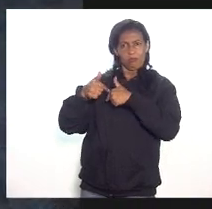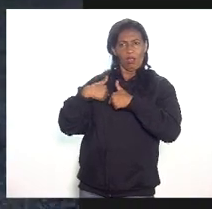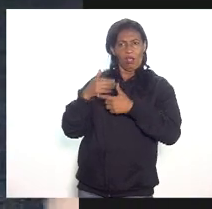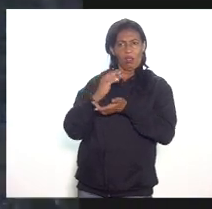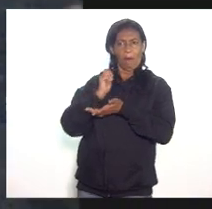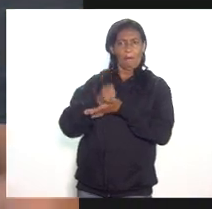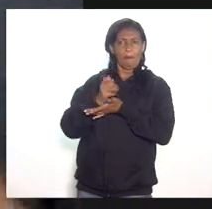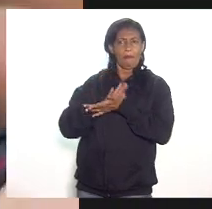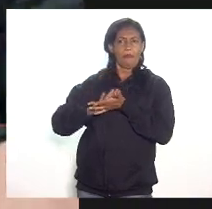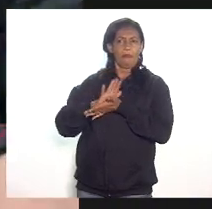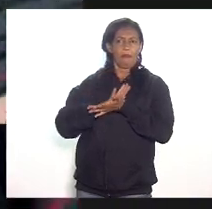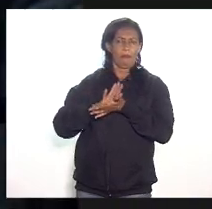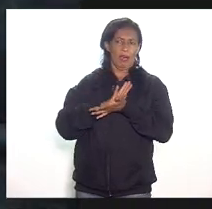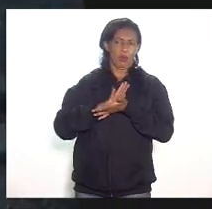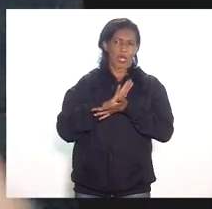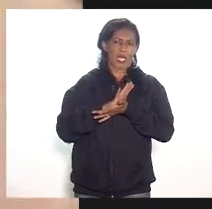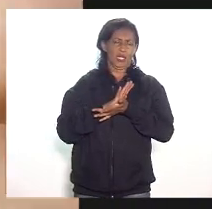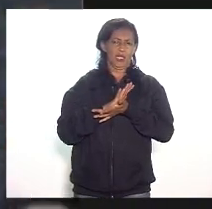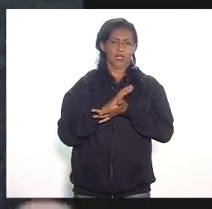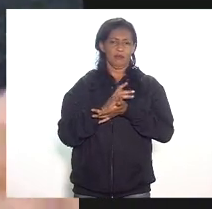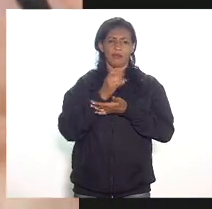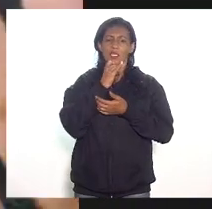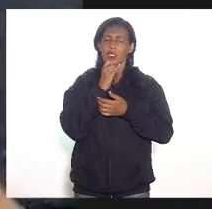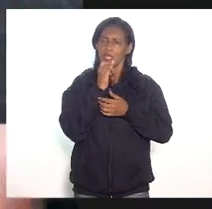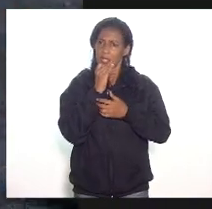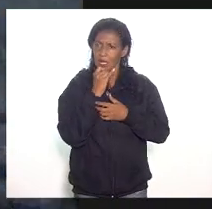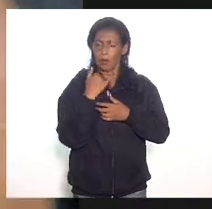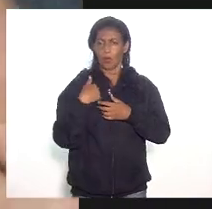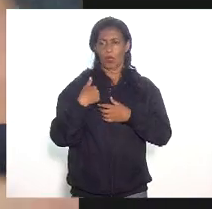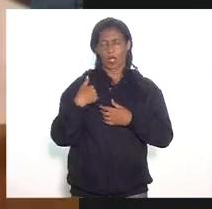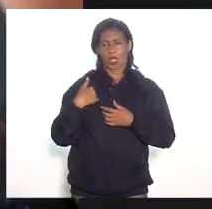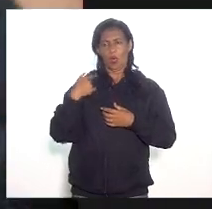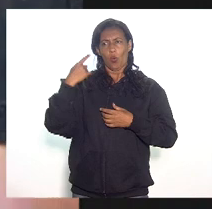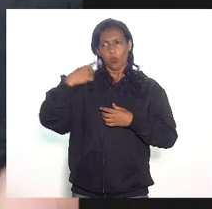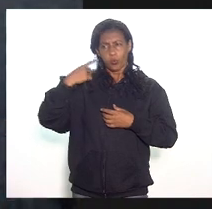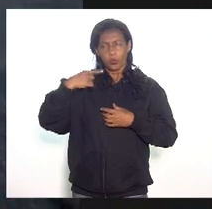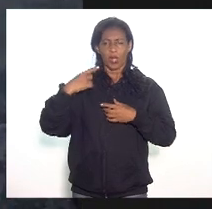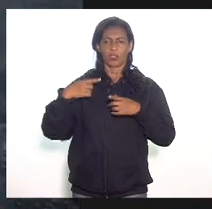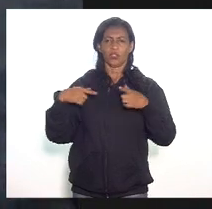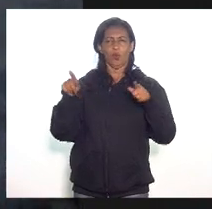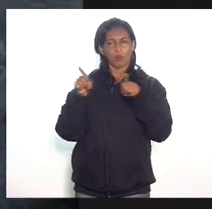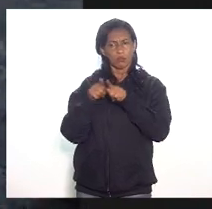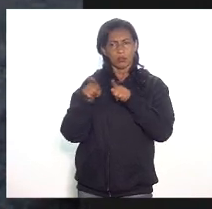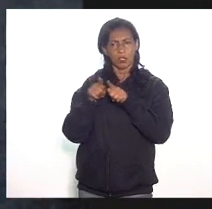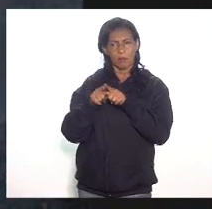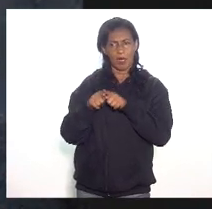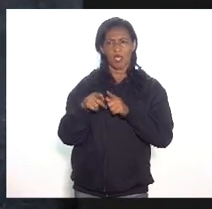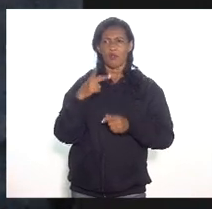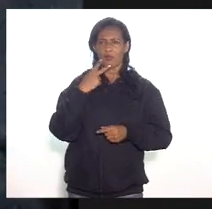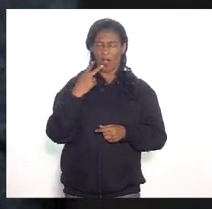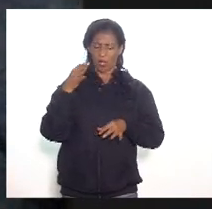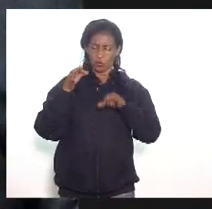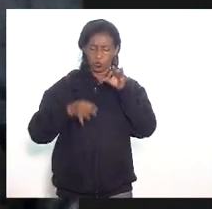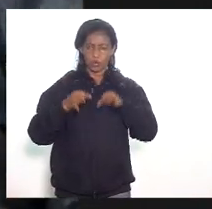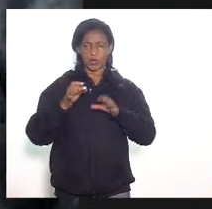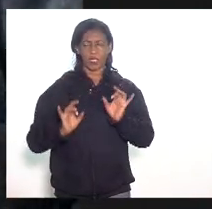derrotado, mas isso também é matéria federal e eu advogo por isso. Eu acho que, de fato, o juizado especial hoje